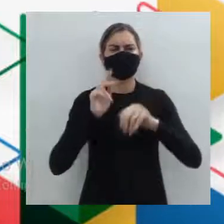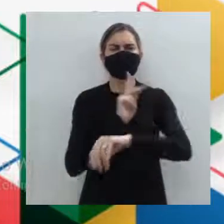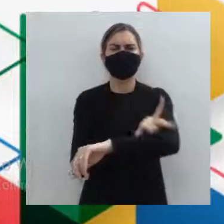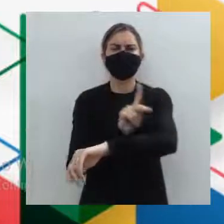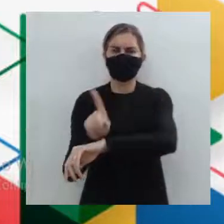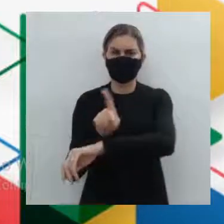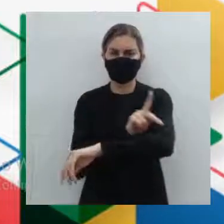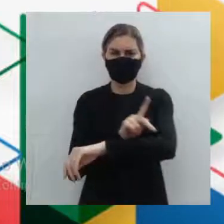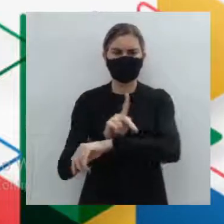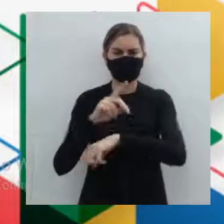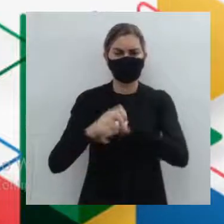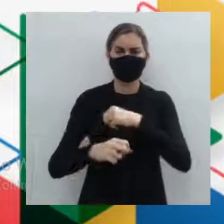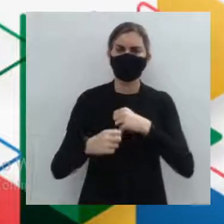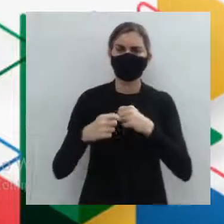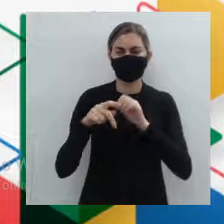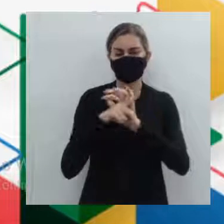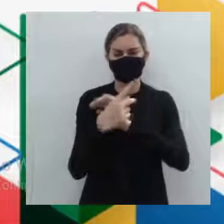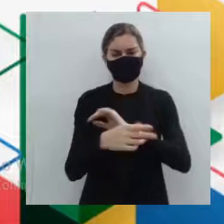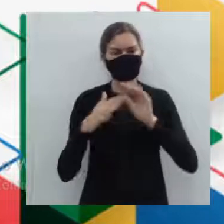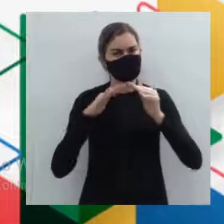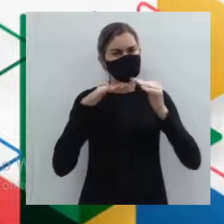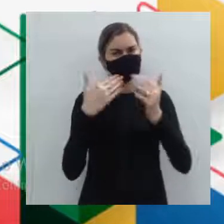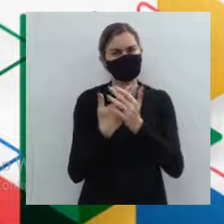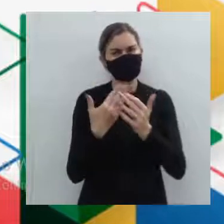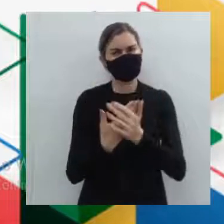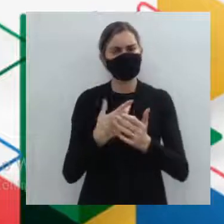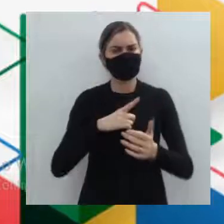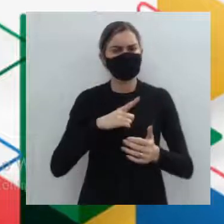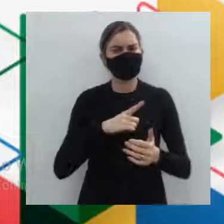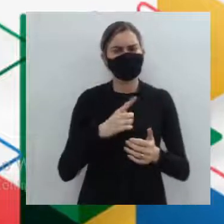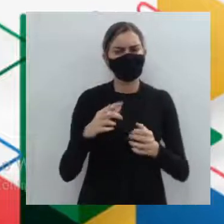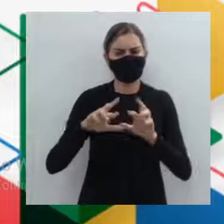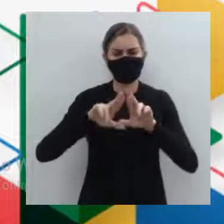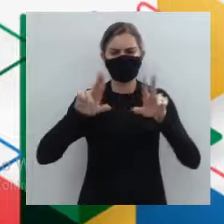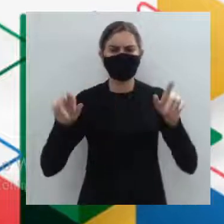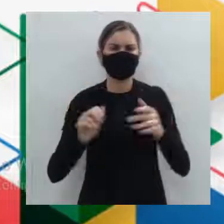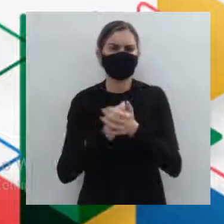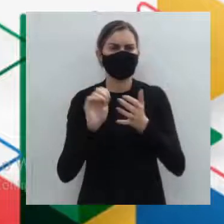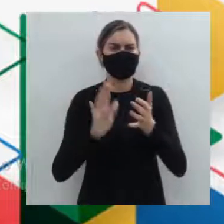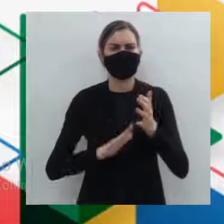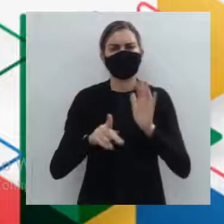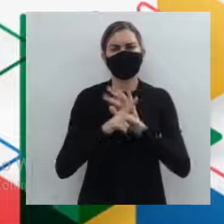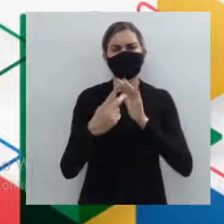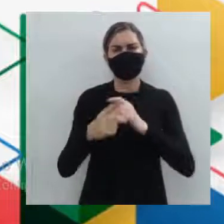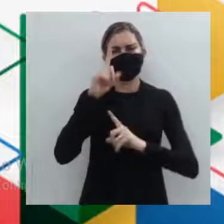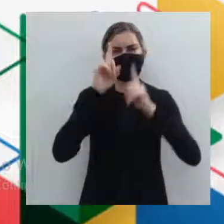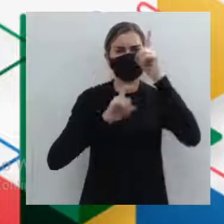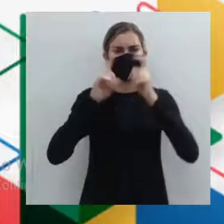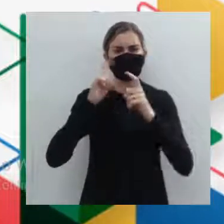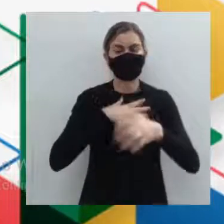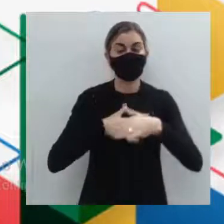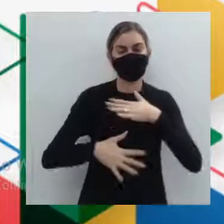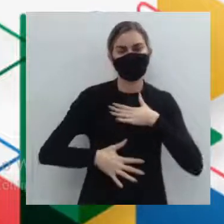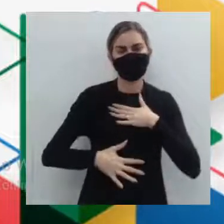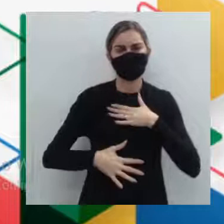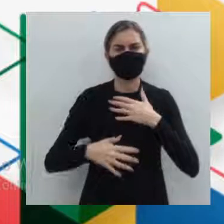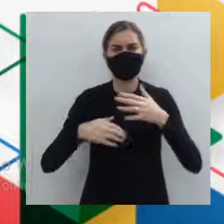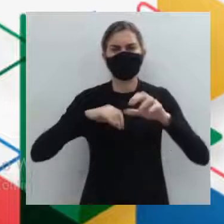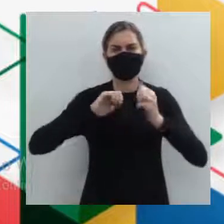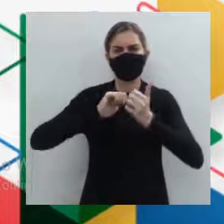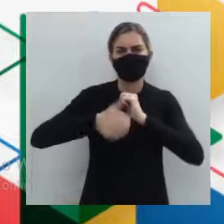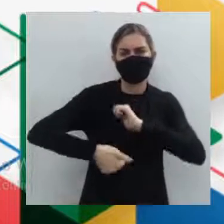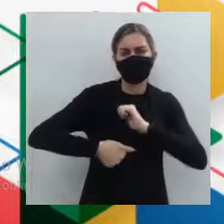pedagógica que, no âmbito escolar, tematiza formas de atividades expressivas corporais como